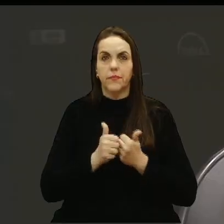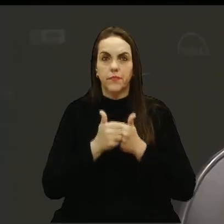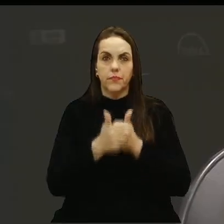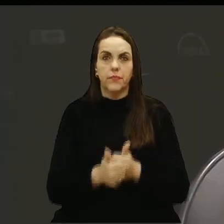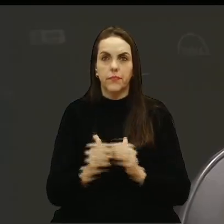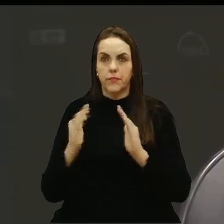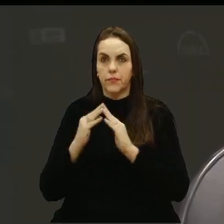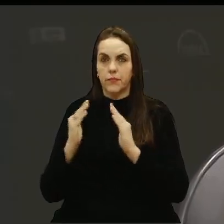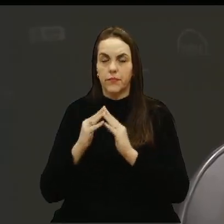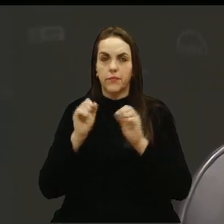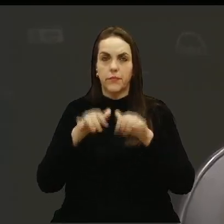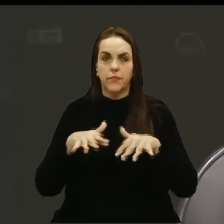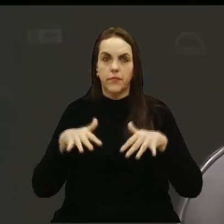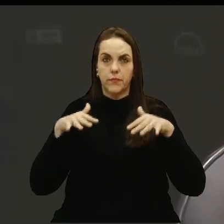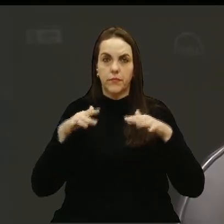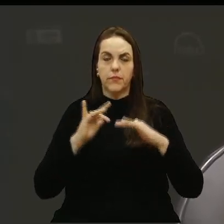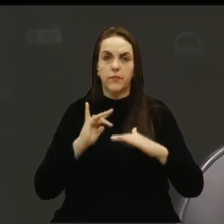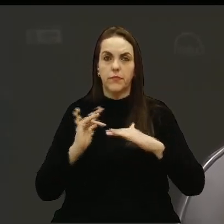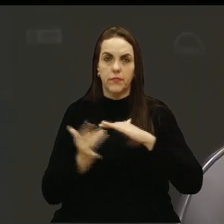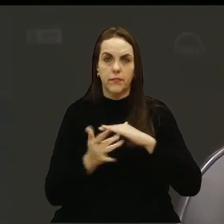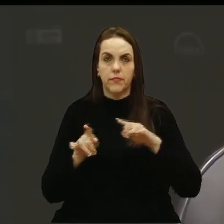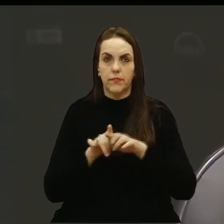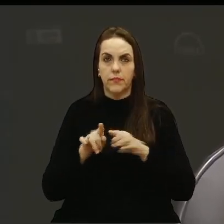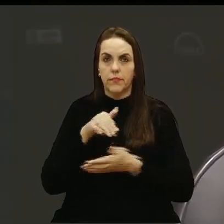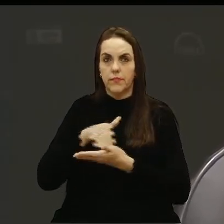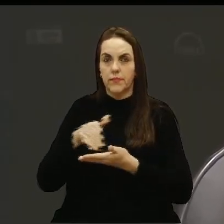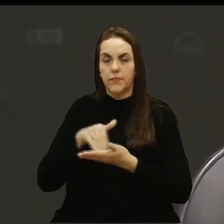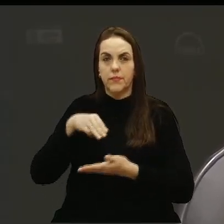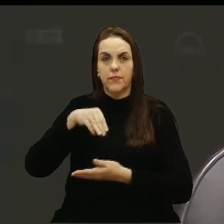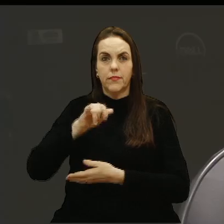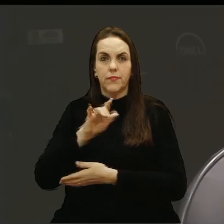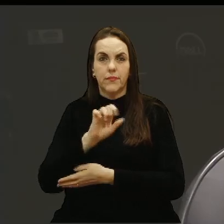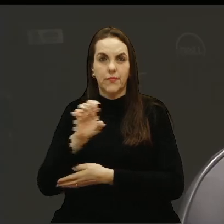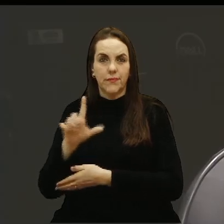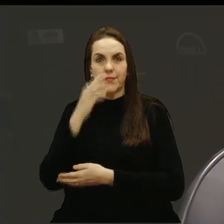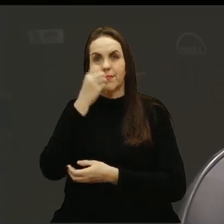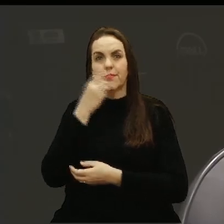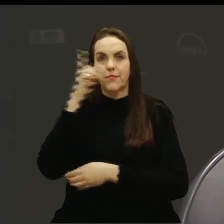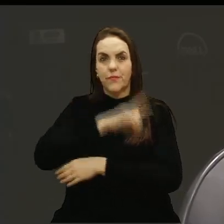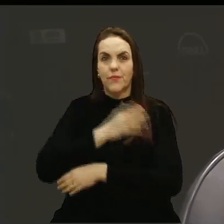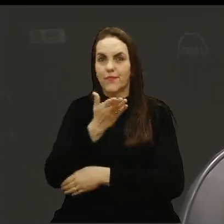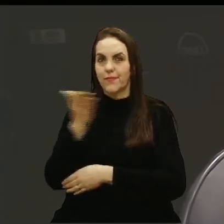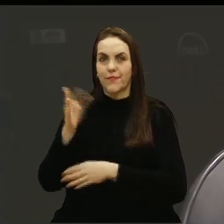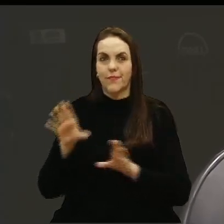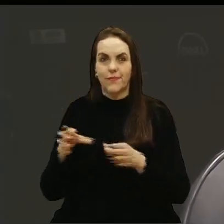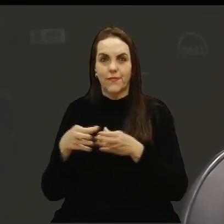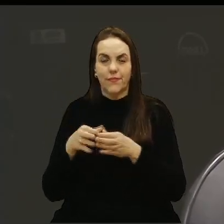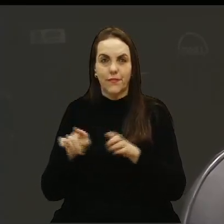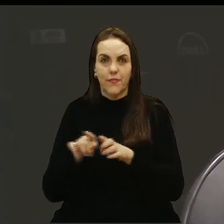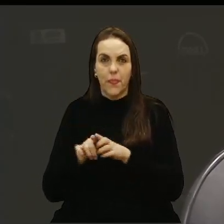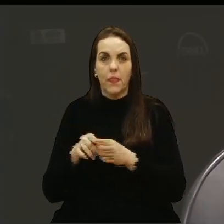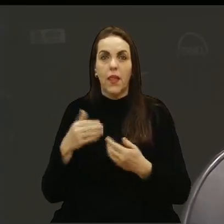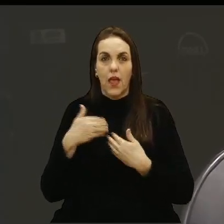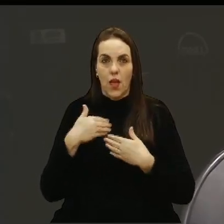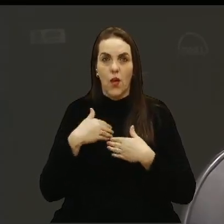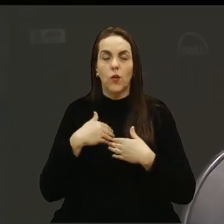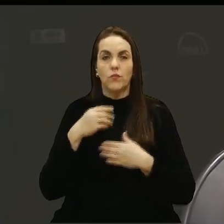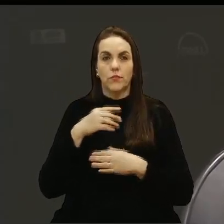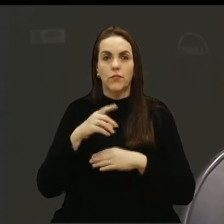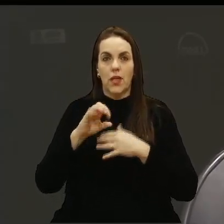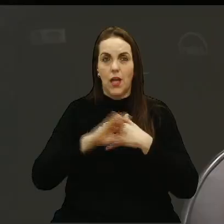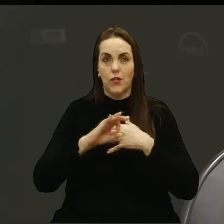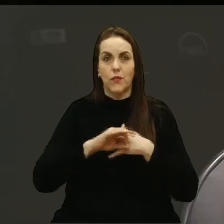plenário pelas redes sociais. Secretário Micael, meu bom dia ao senhor e a toda a sua equipe. Presidente, como advogado, tive a oportunidade de conhecer